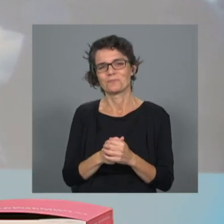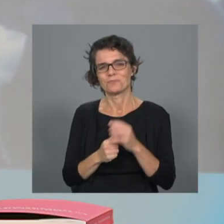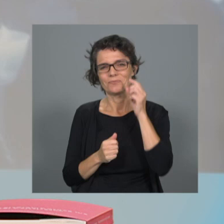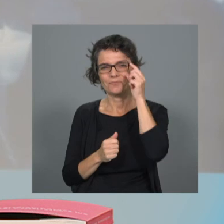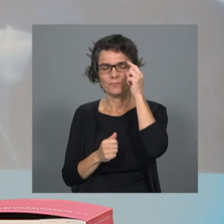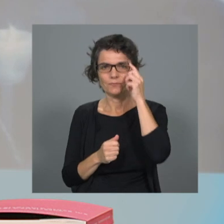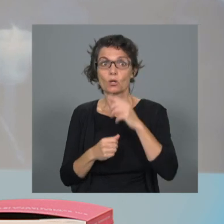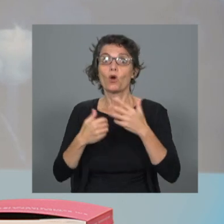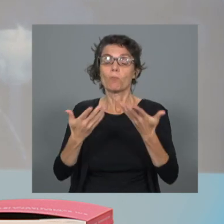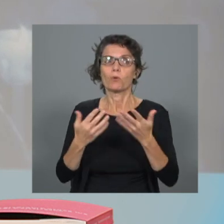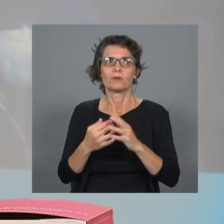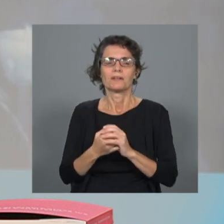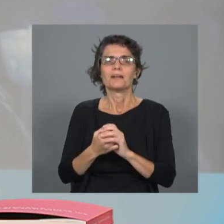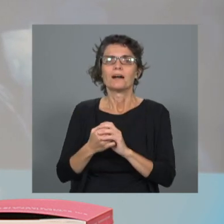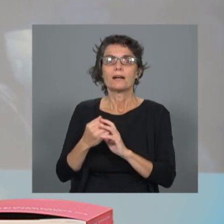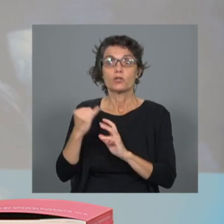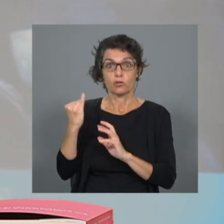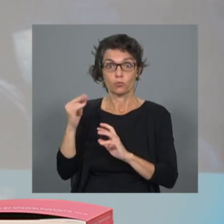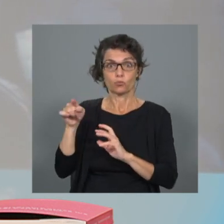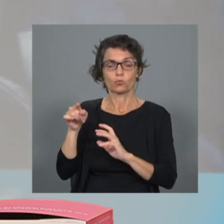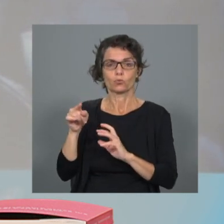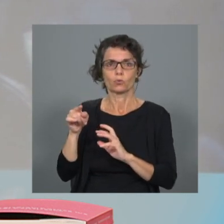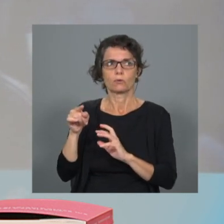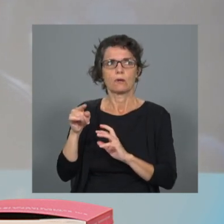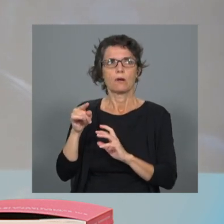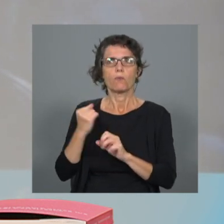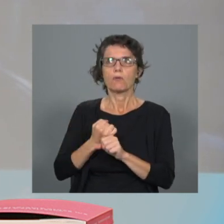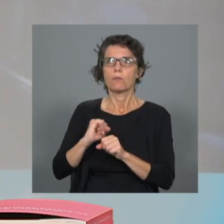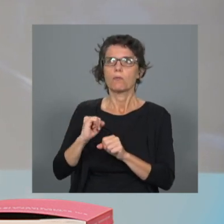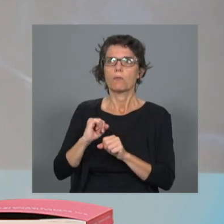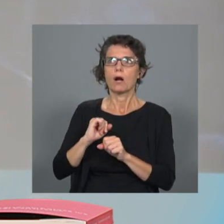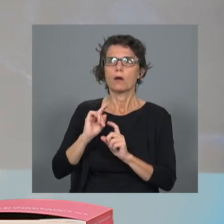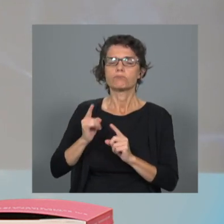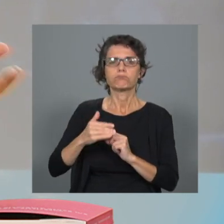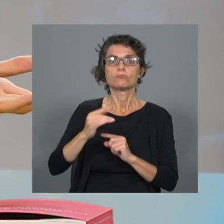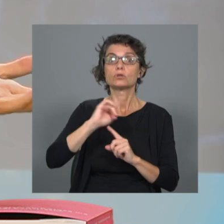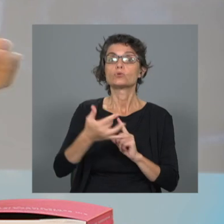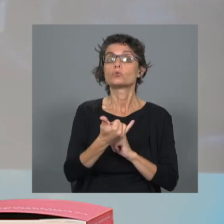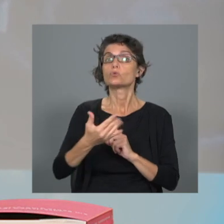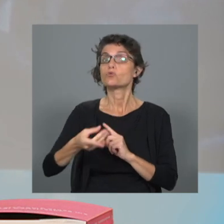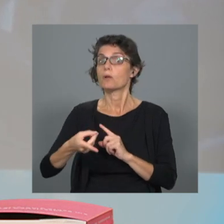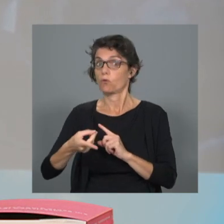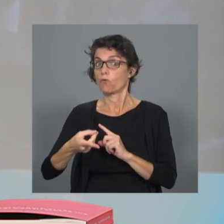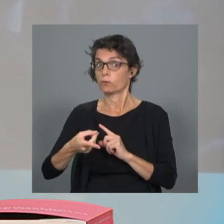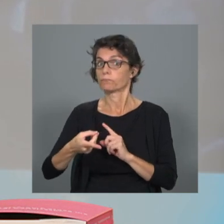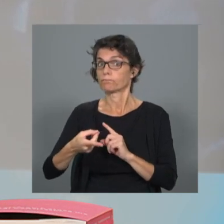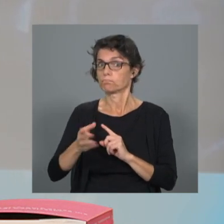Olha, o Instituto começou em 2009, portanto há 12 anos, formalmente. Começámos um pouco mais